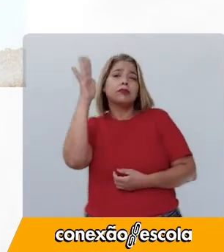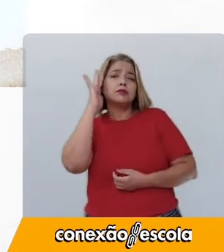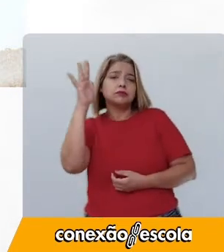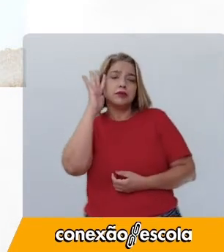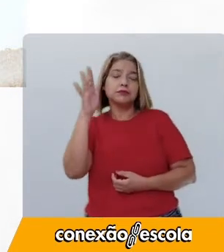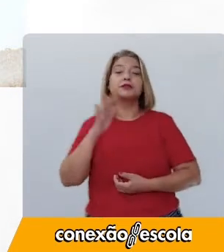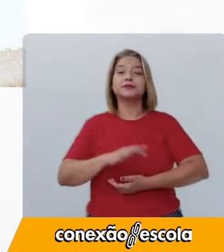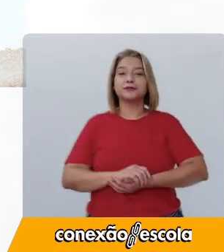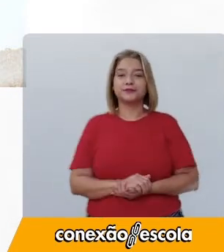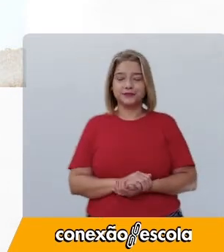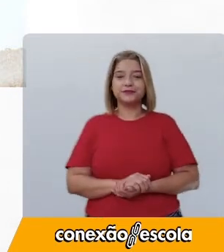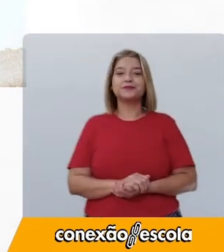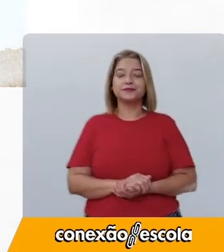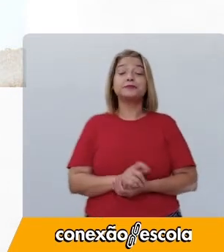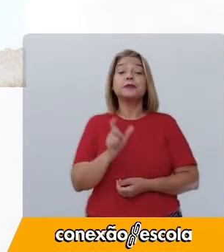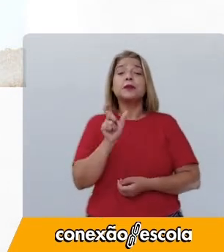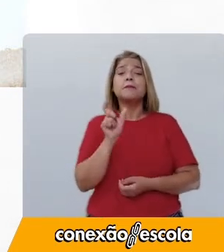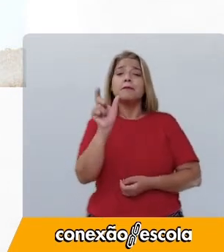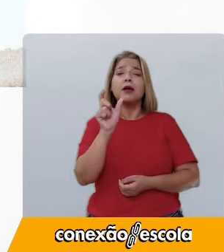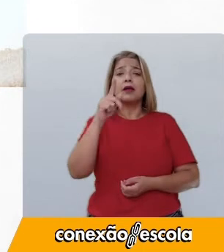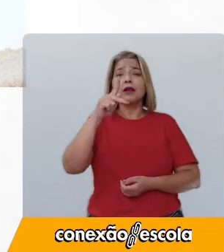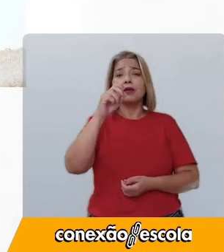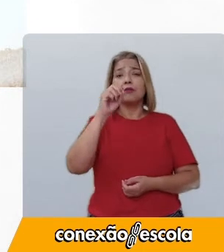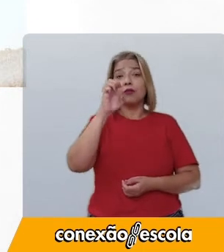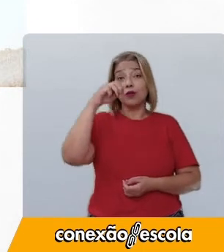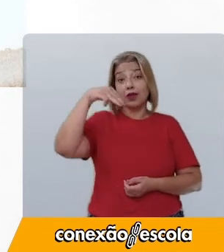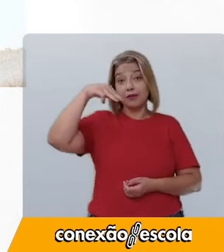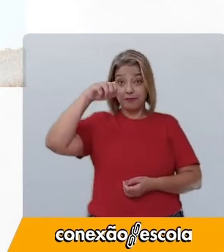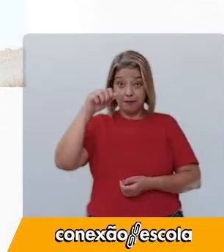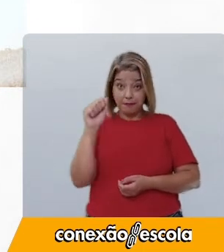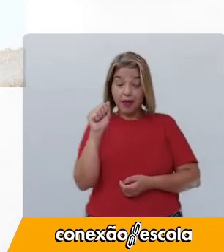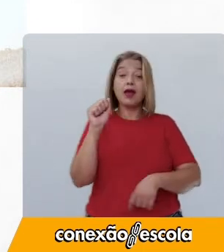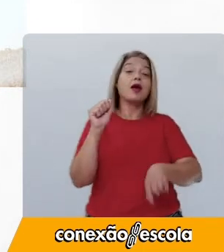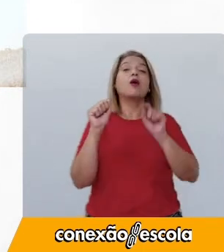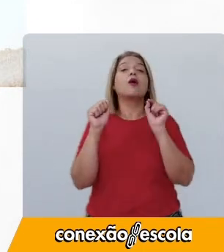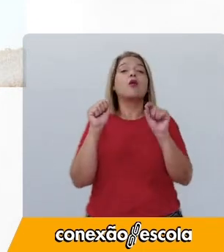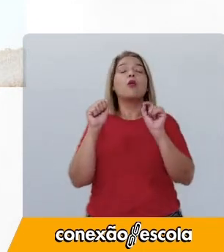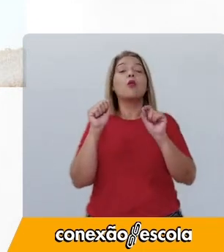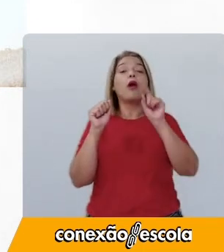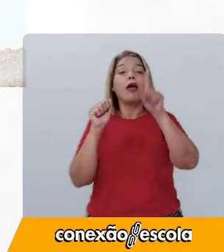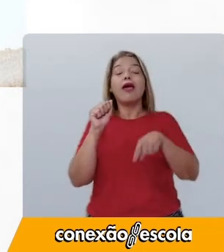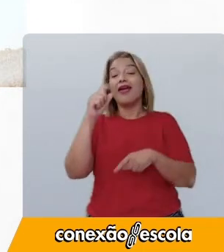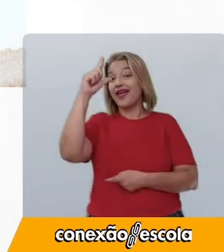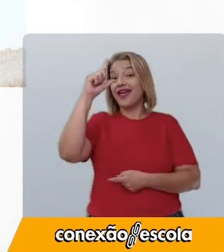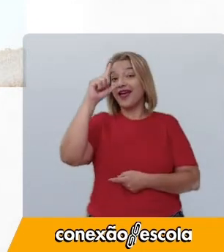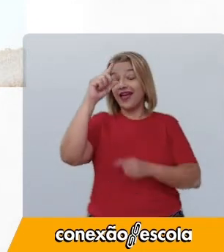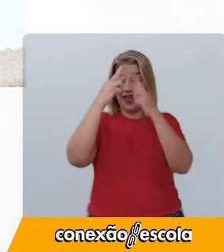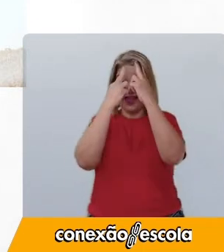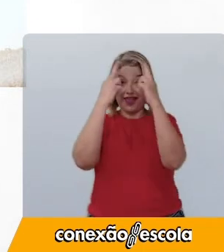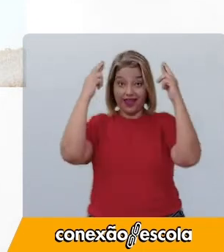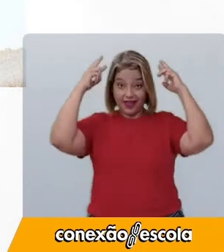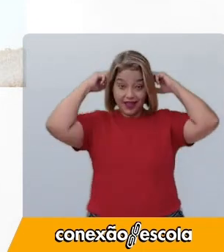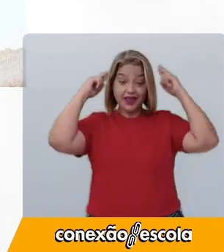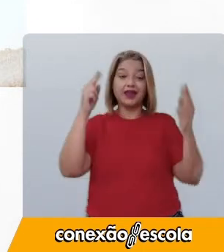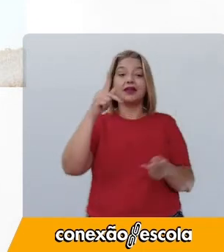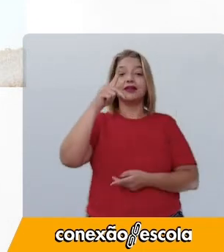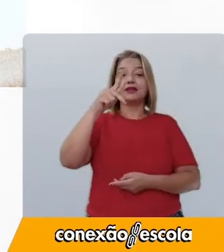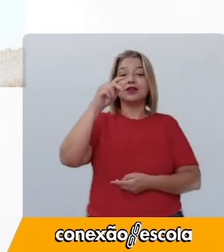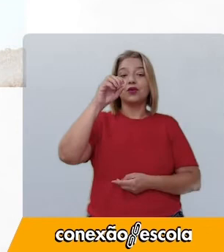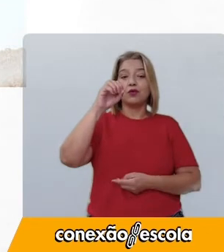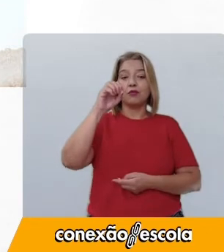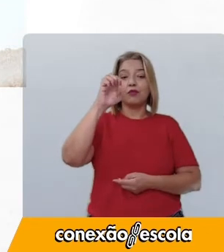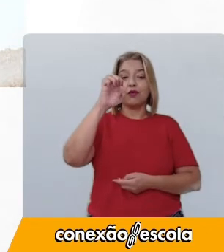pensamento. A palavra poema deriva do verbo grego poieo,